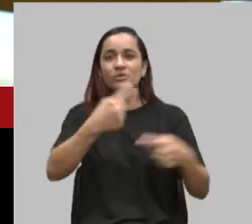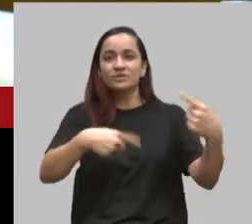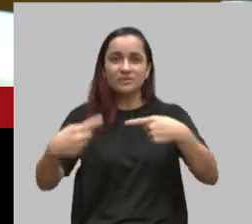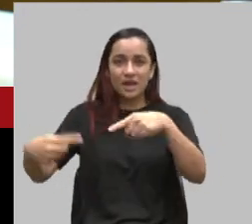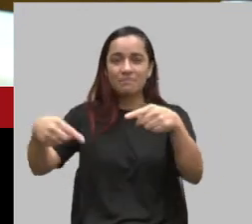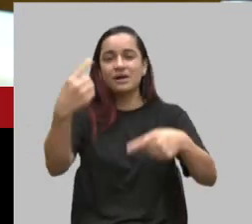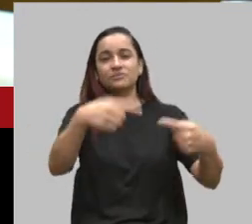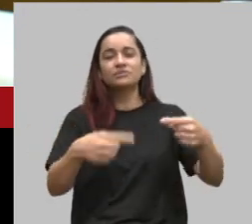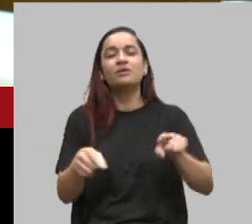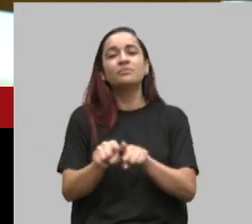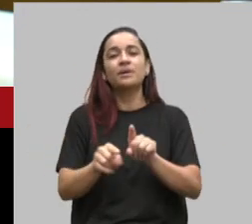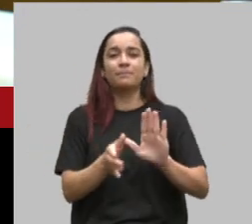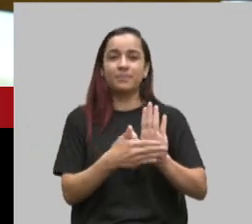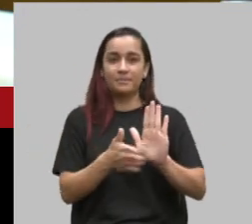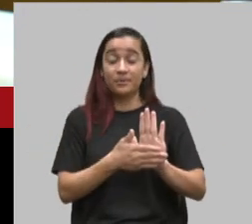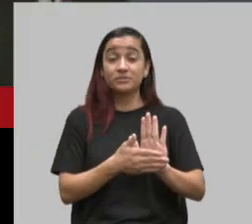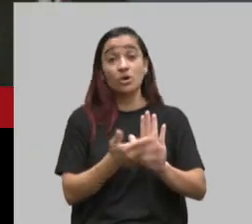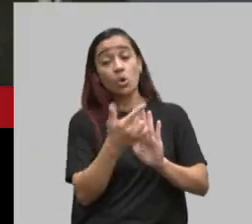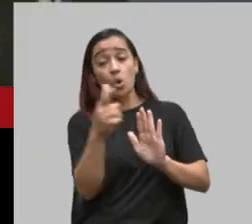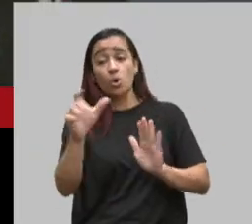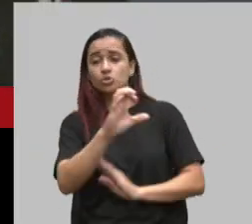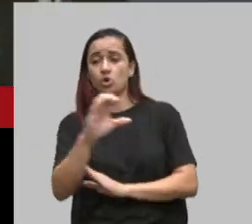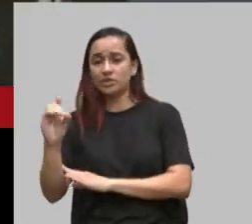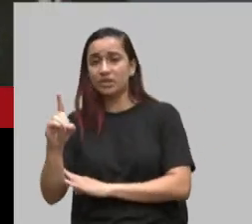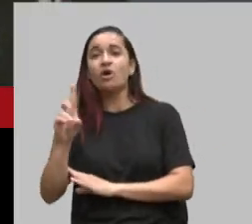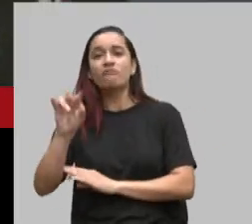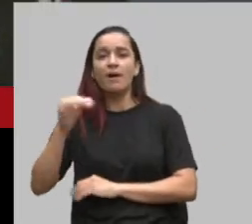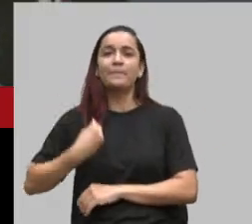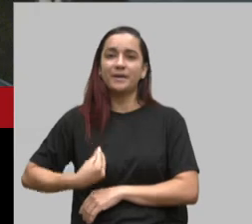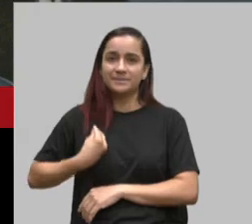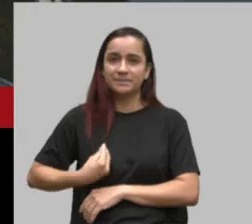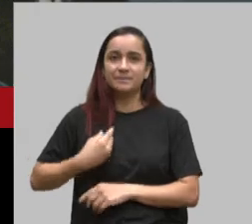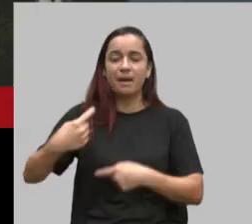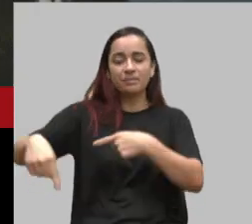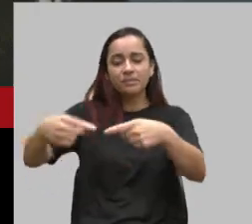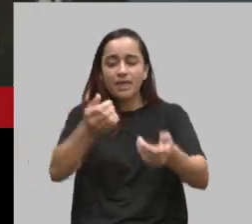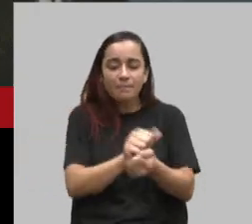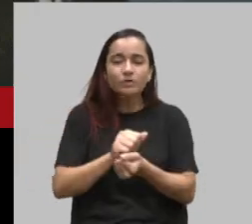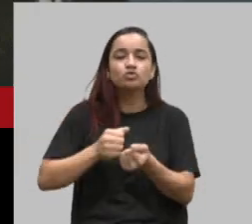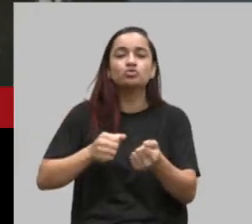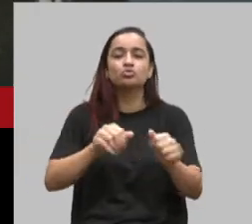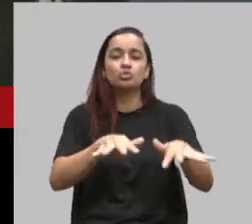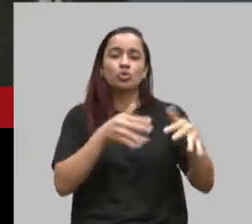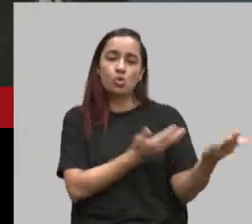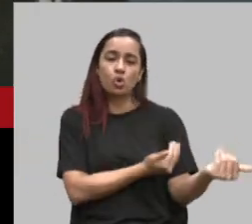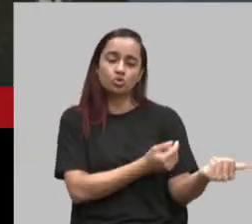das propostas os outros coordenadores participarão dos debates com os demais jovens na plenária